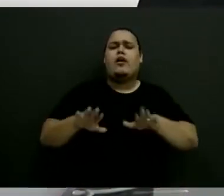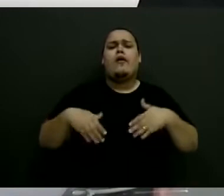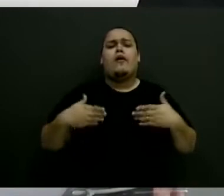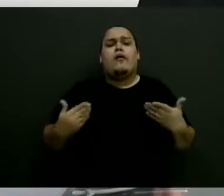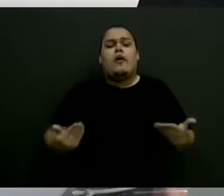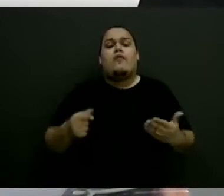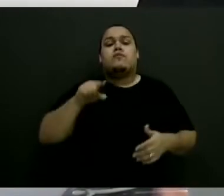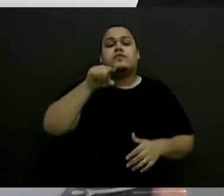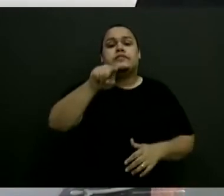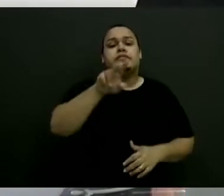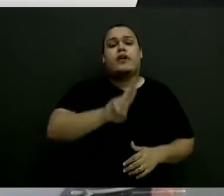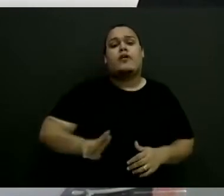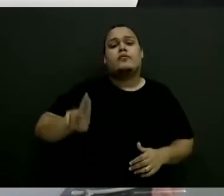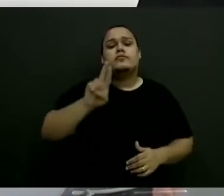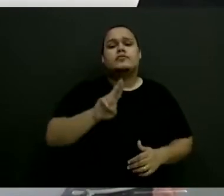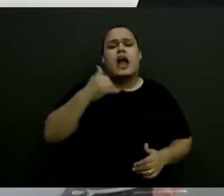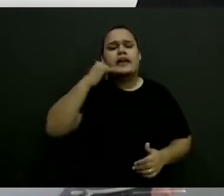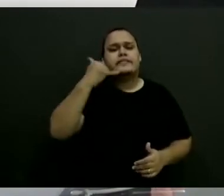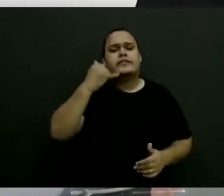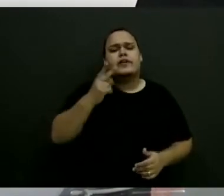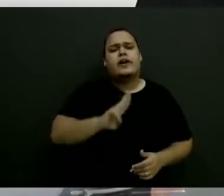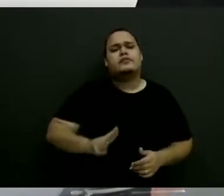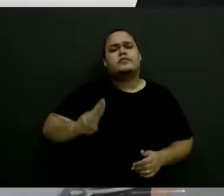que os seres usam